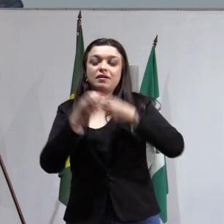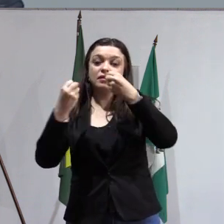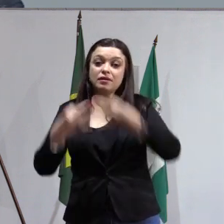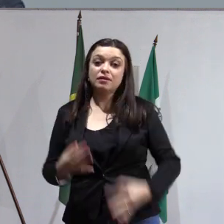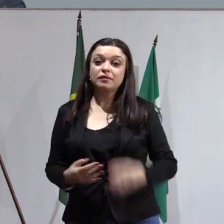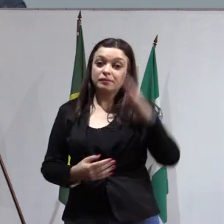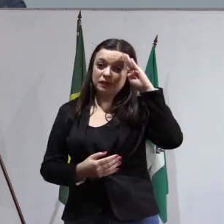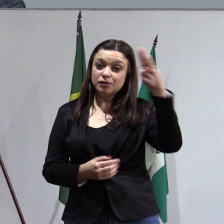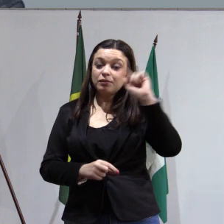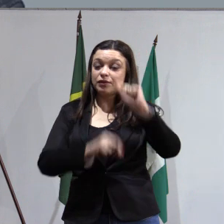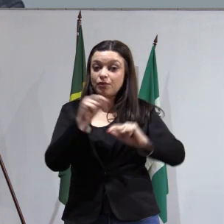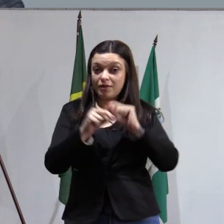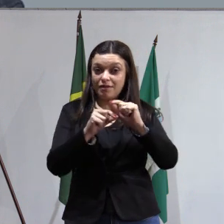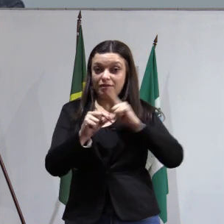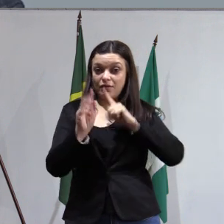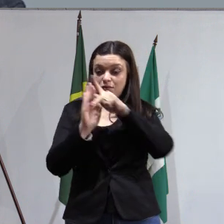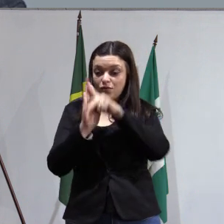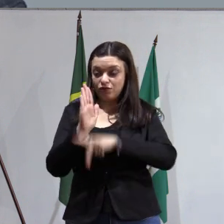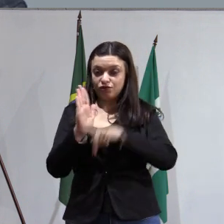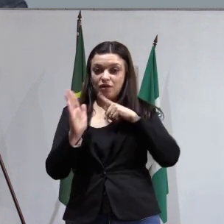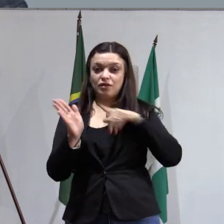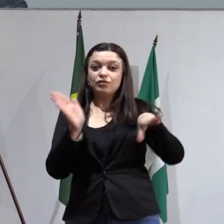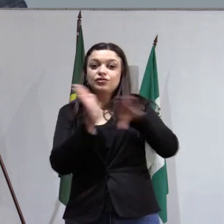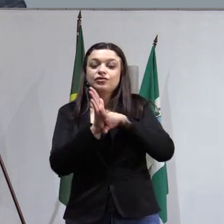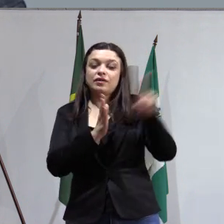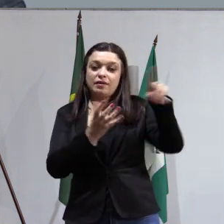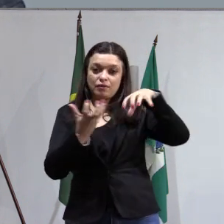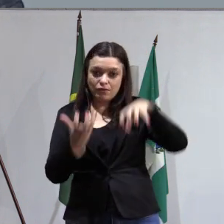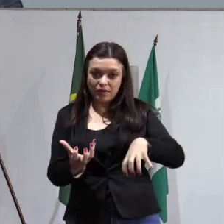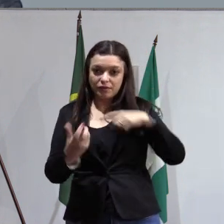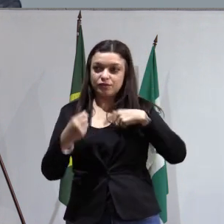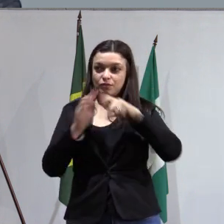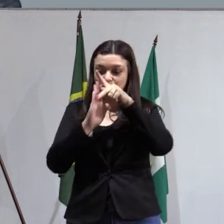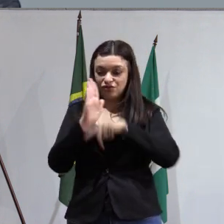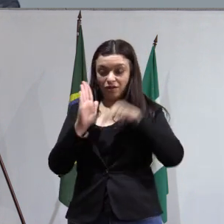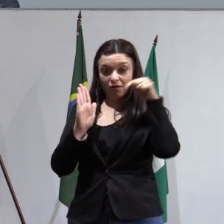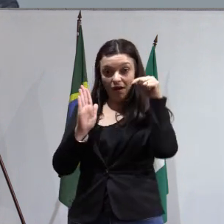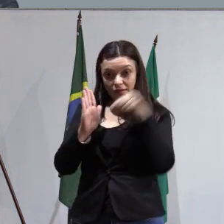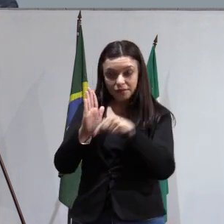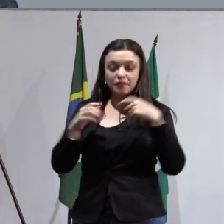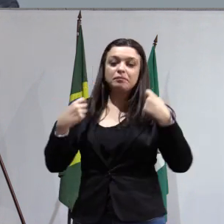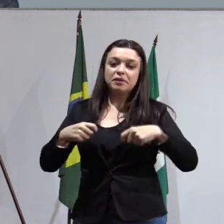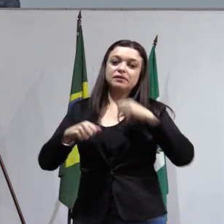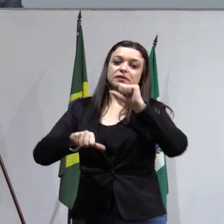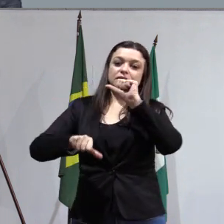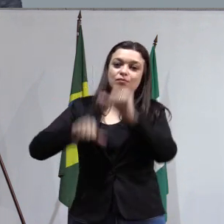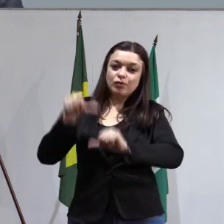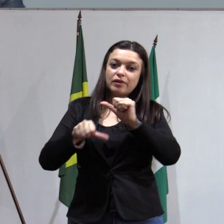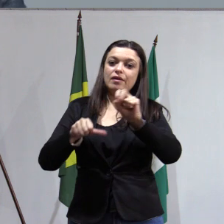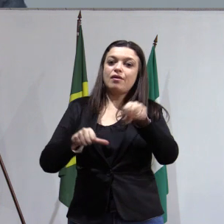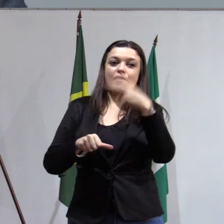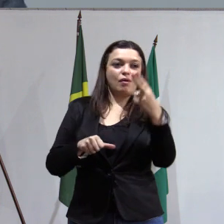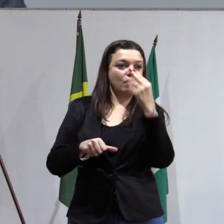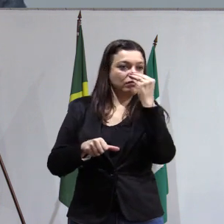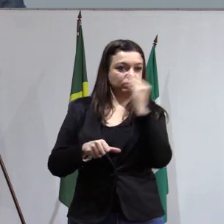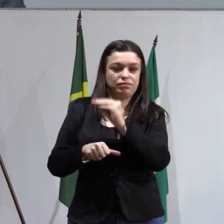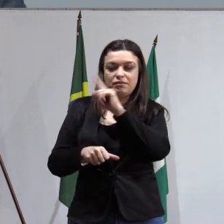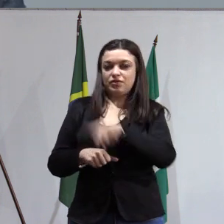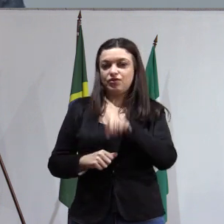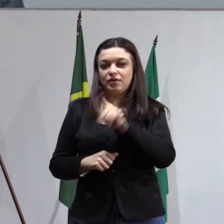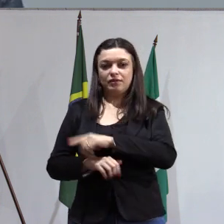ao Congresso. Da forma como ele está, precisamos rejeitá-lo ou mudá-lo por completo quando adentrar ao